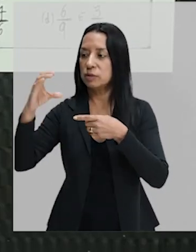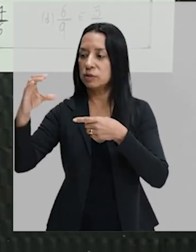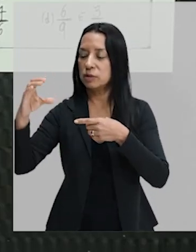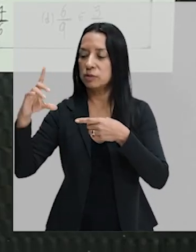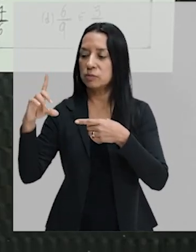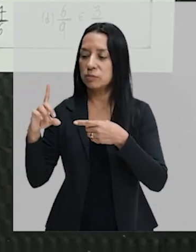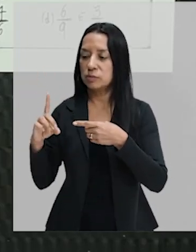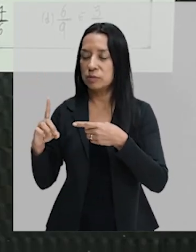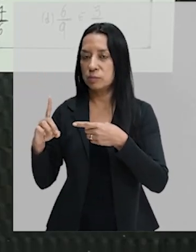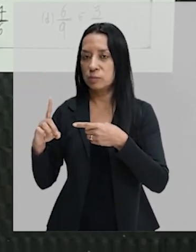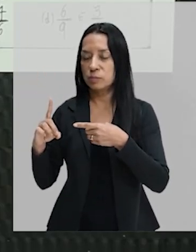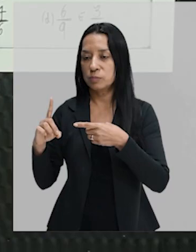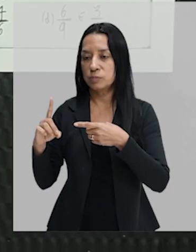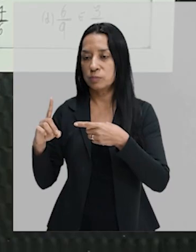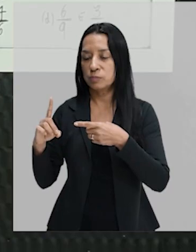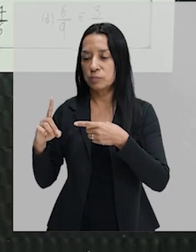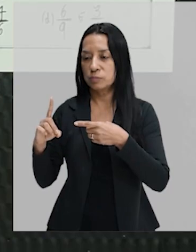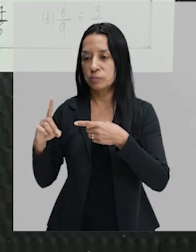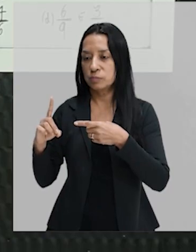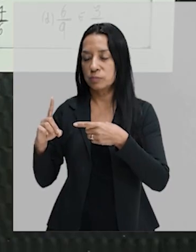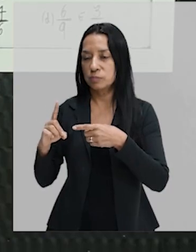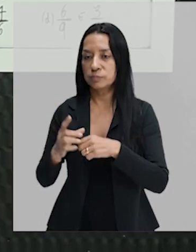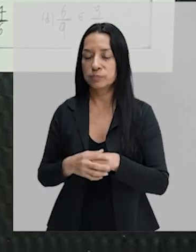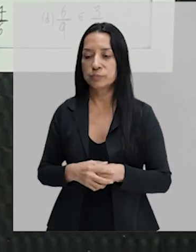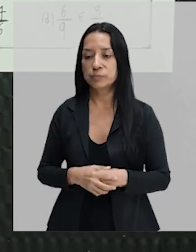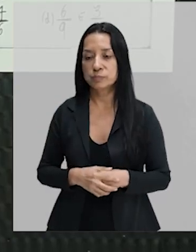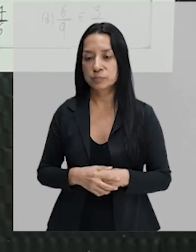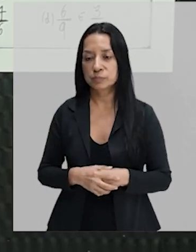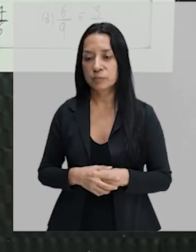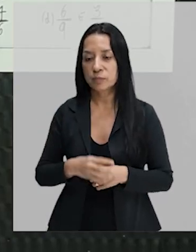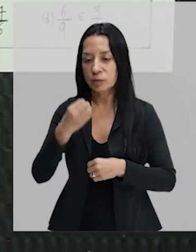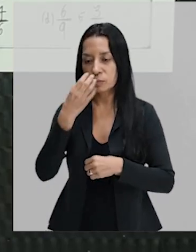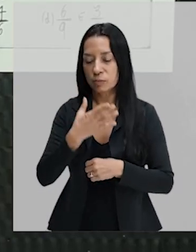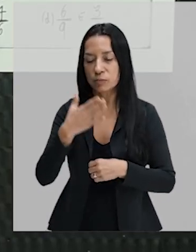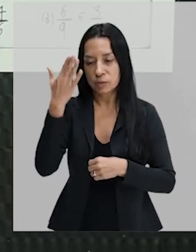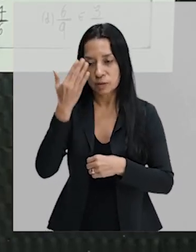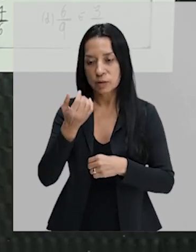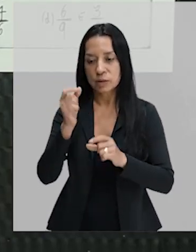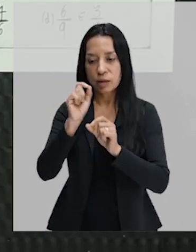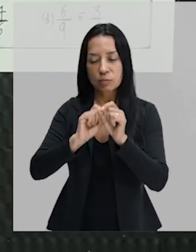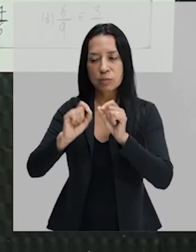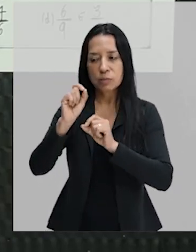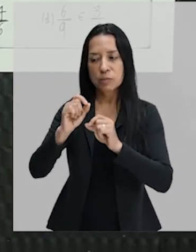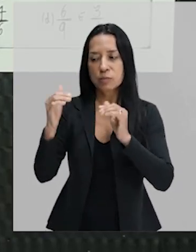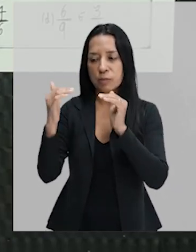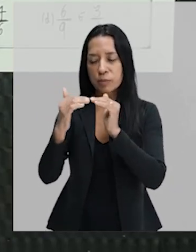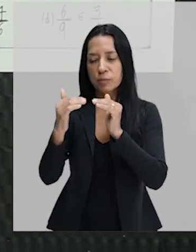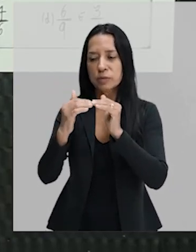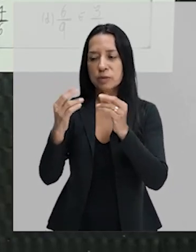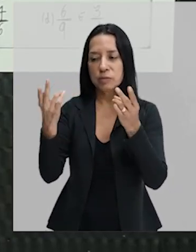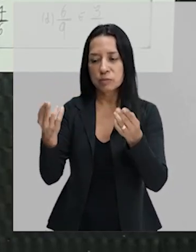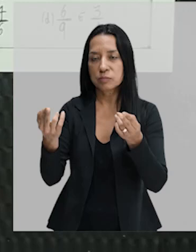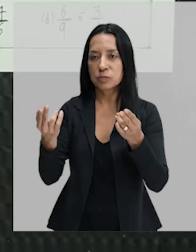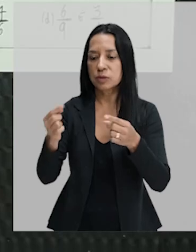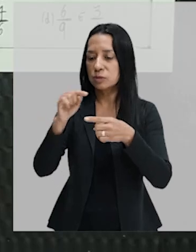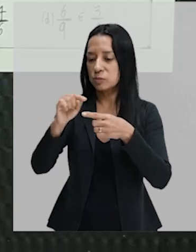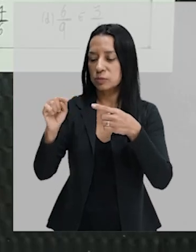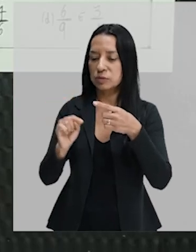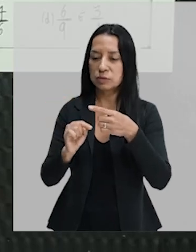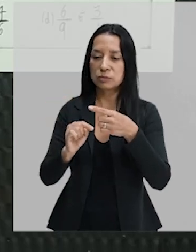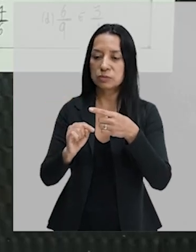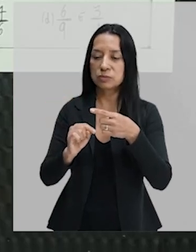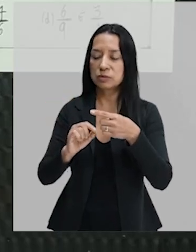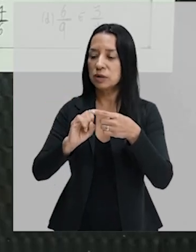D. Coloquei aqui na forma geral. Certo? Beleza, então já sabe que uma proporção é uma igualdade entre duas razões. Se você